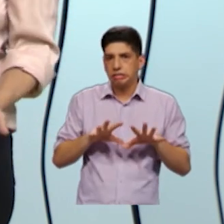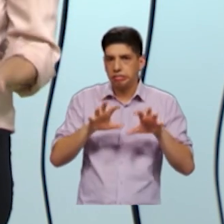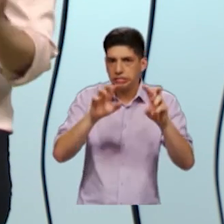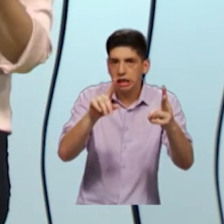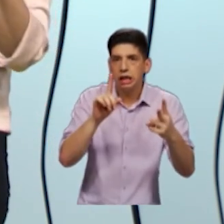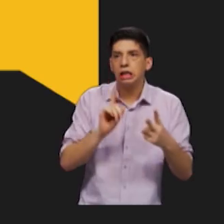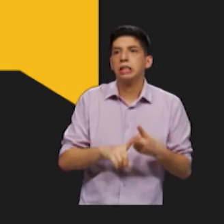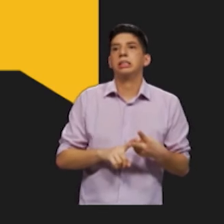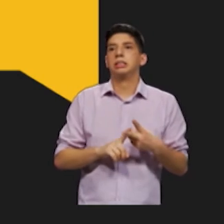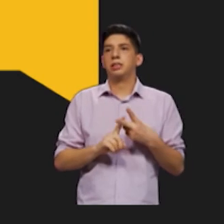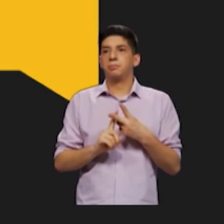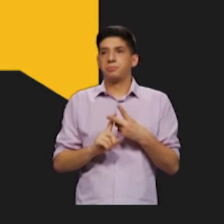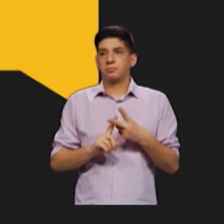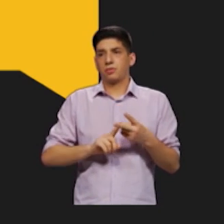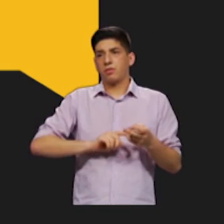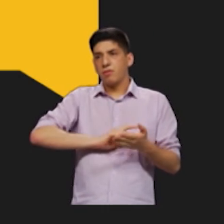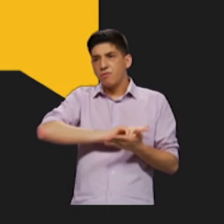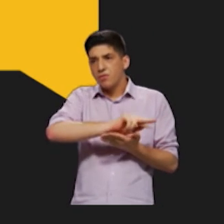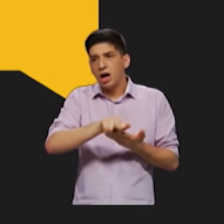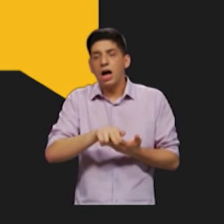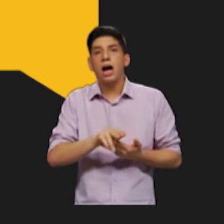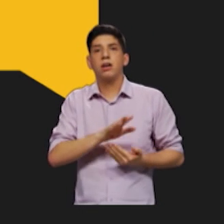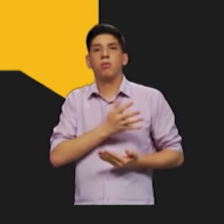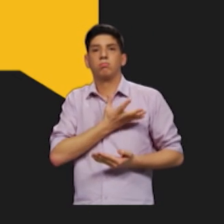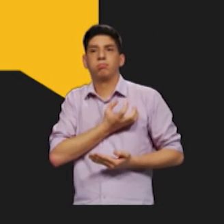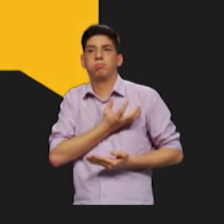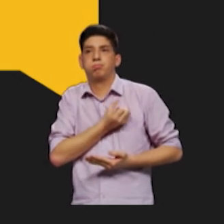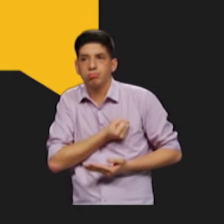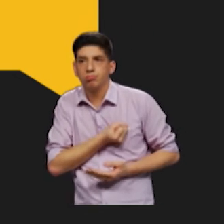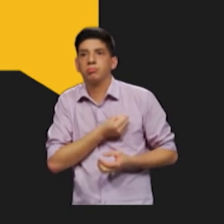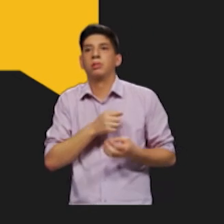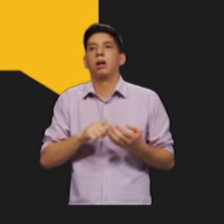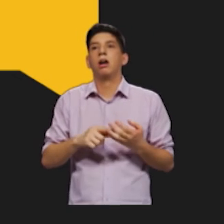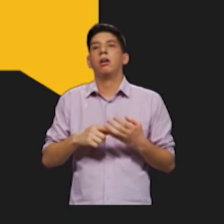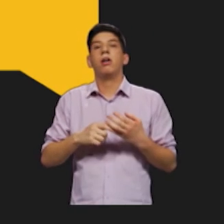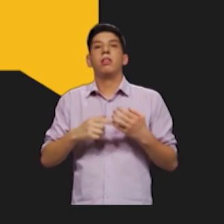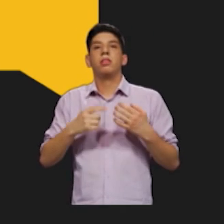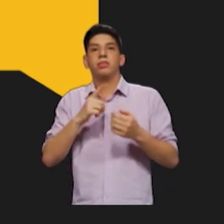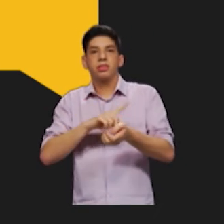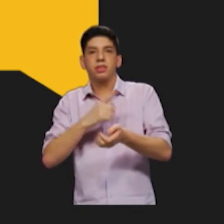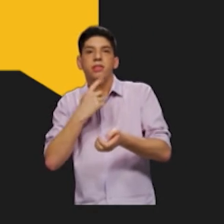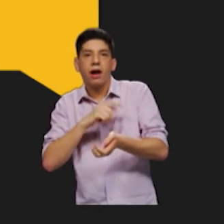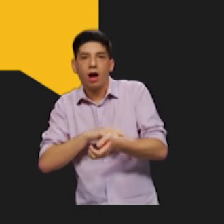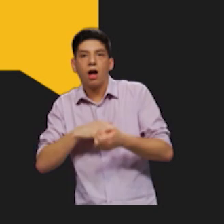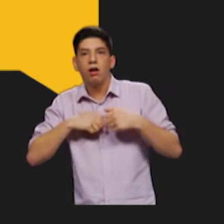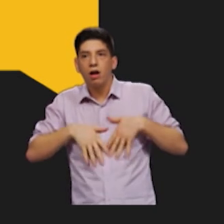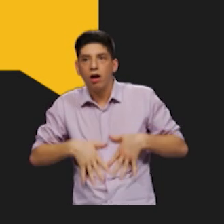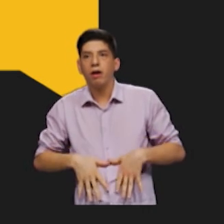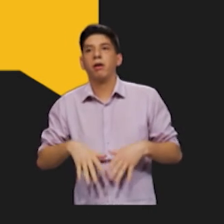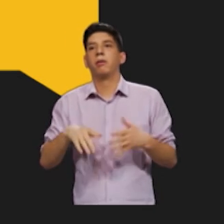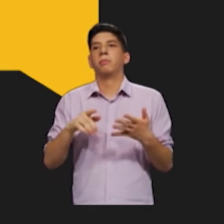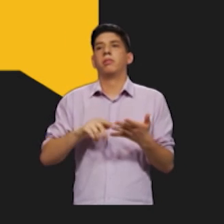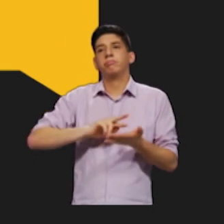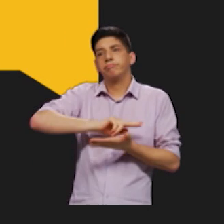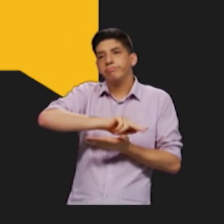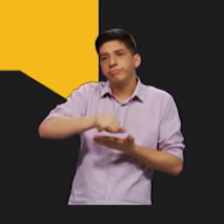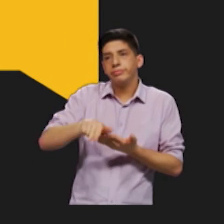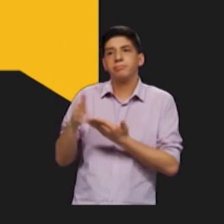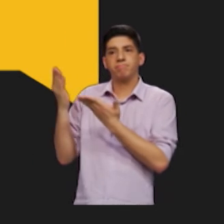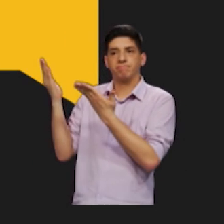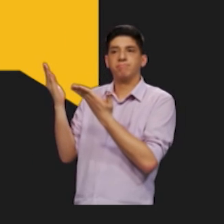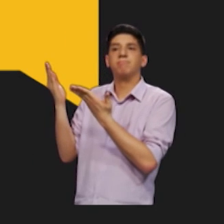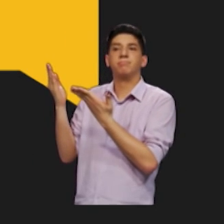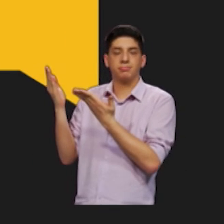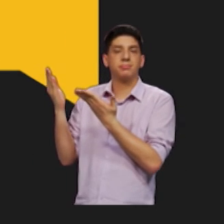dos alvéolos e caracterizada aí por uma enfisema pulmonar, bronquite, entre outras? Então, o cigarro é